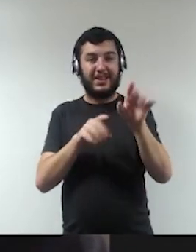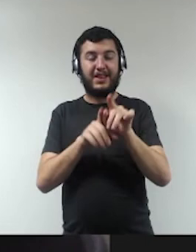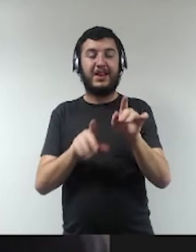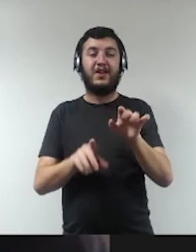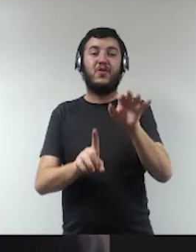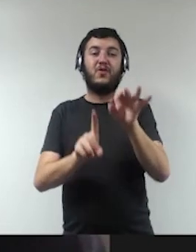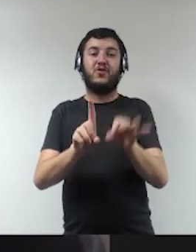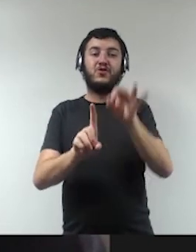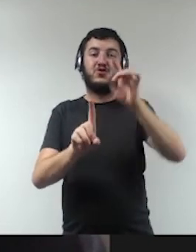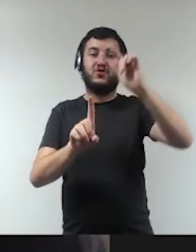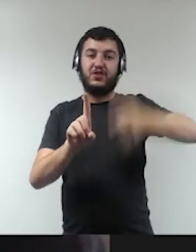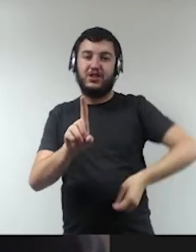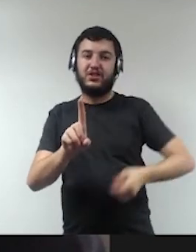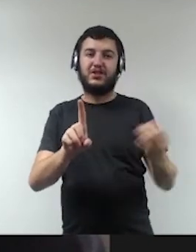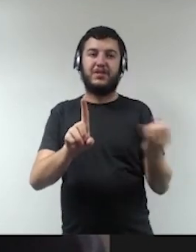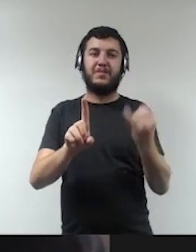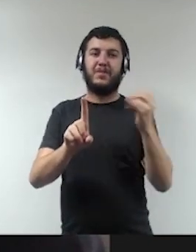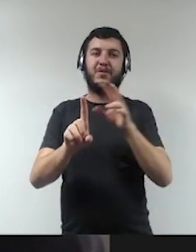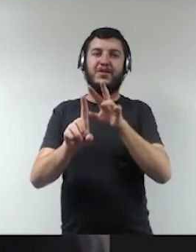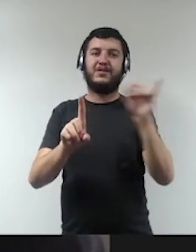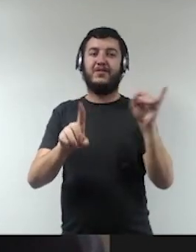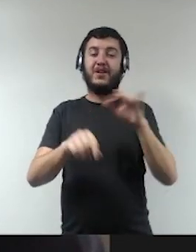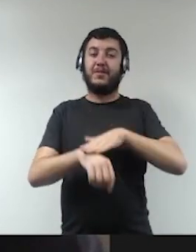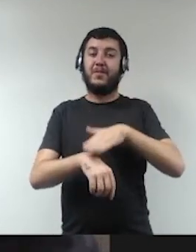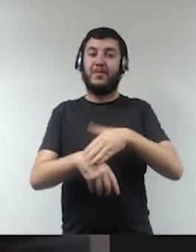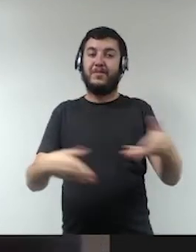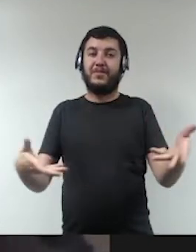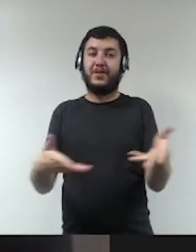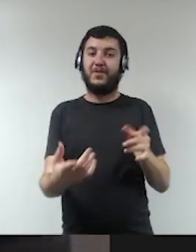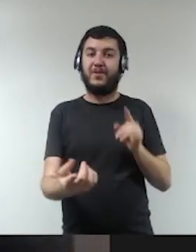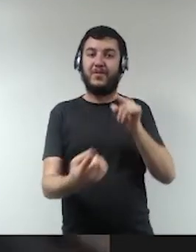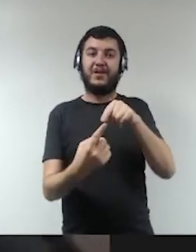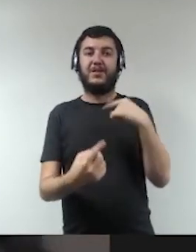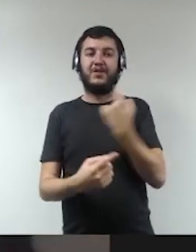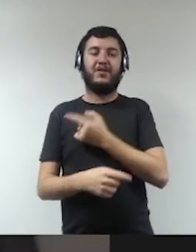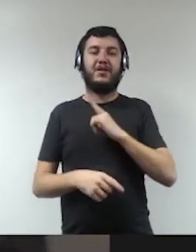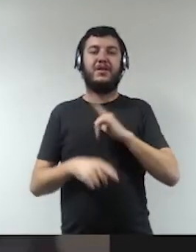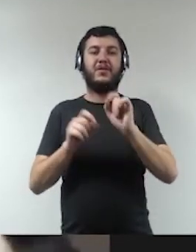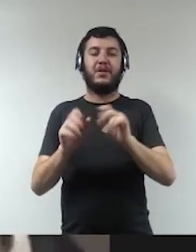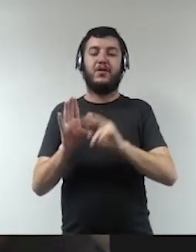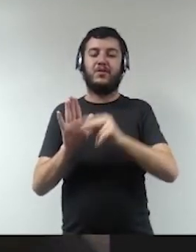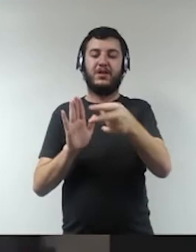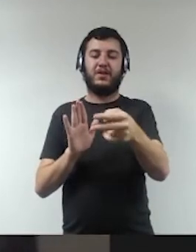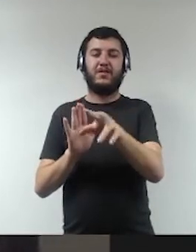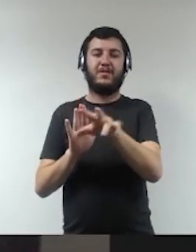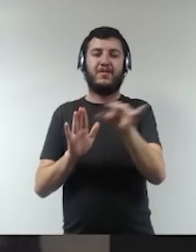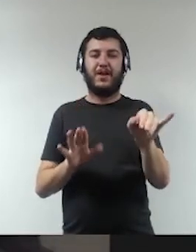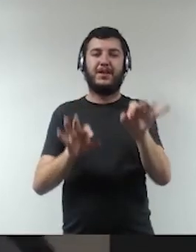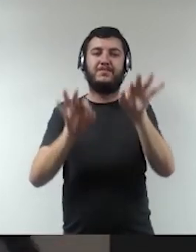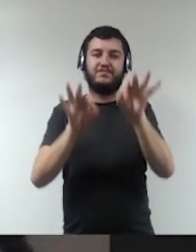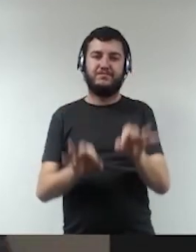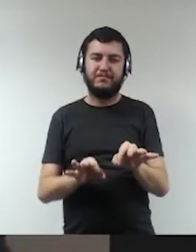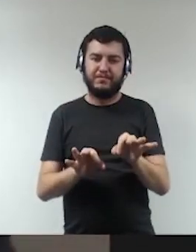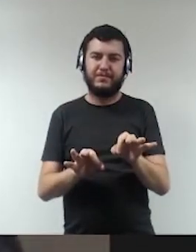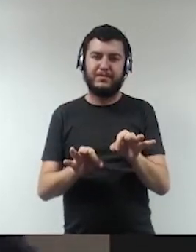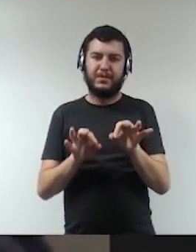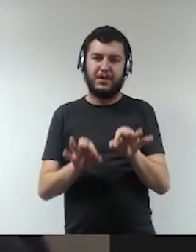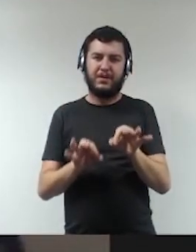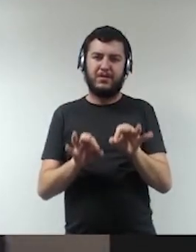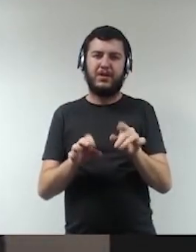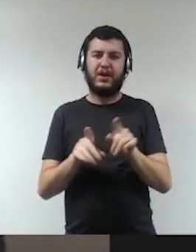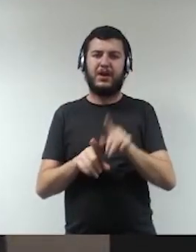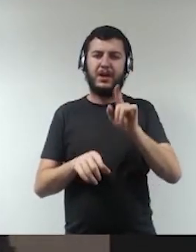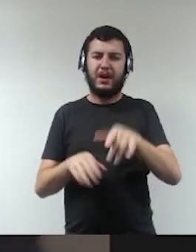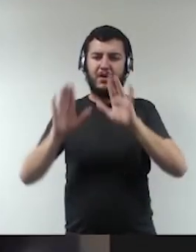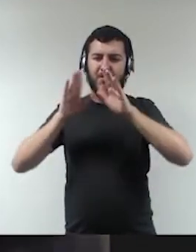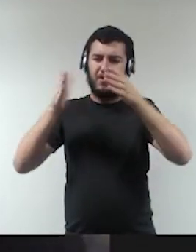seja muito importante nesse momento para que a gente coloque o consequencialismo nos eixos. Aquele consequencialismo